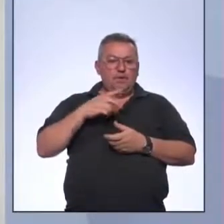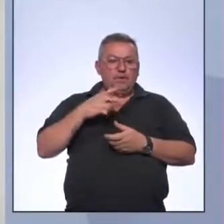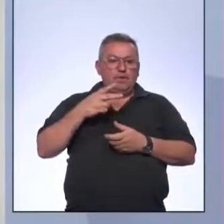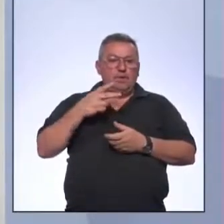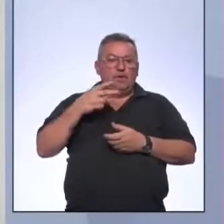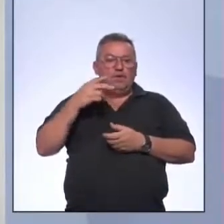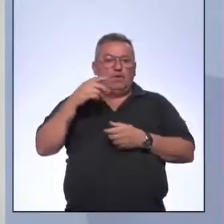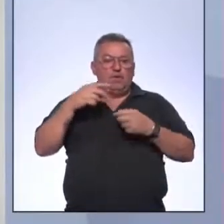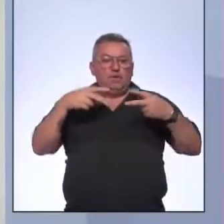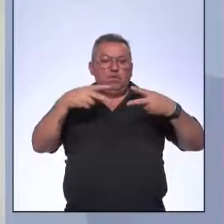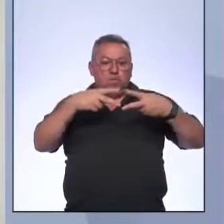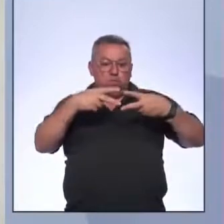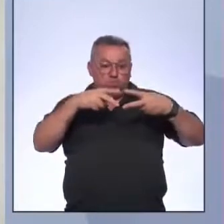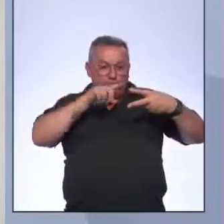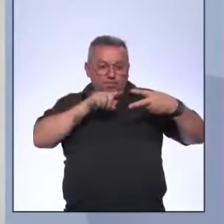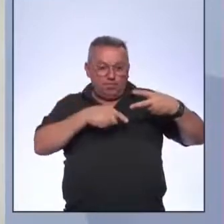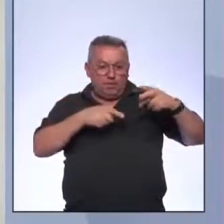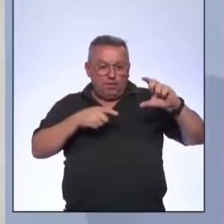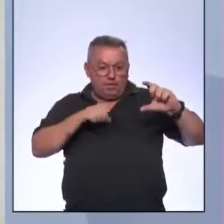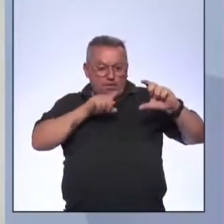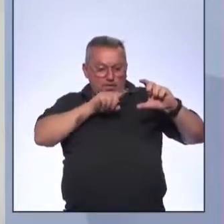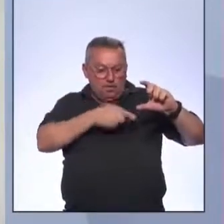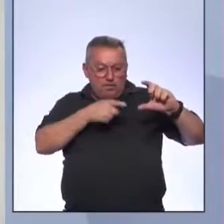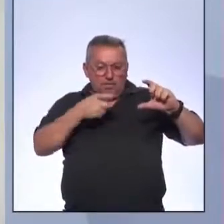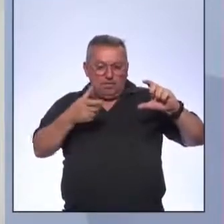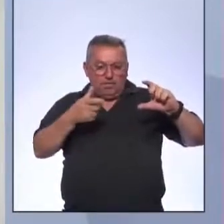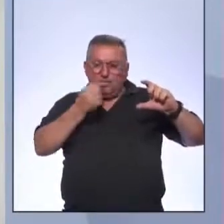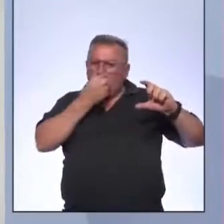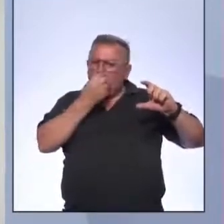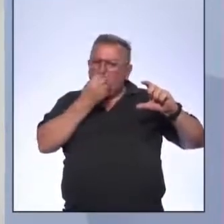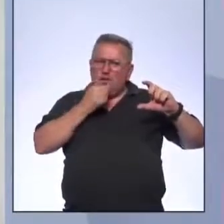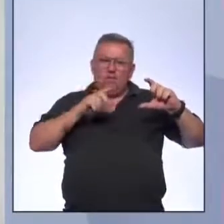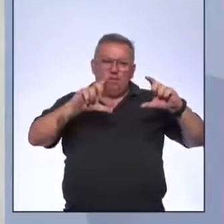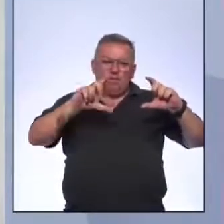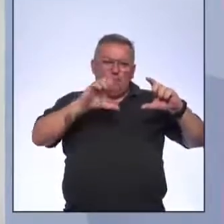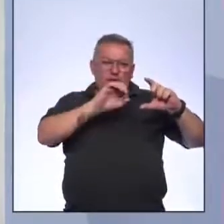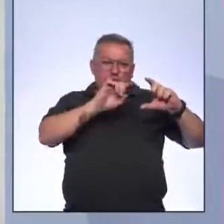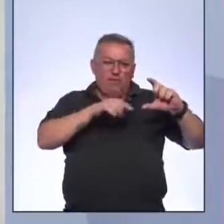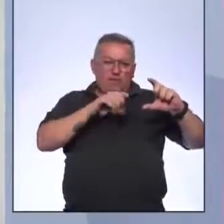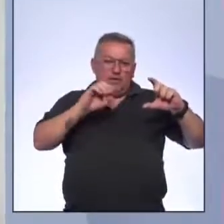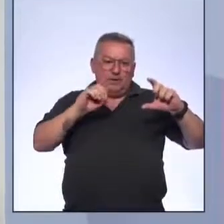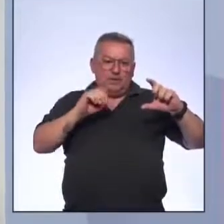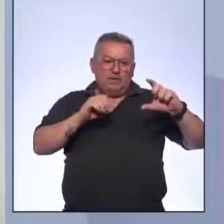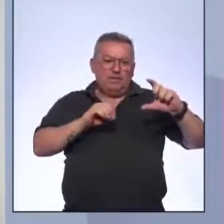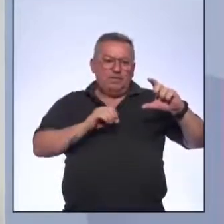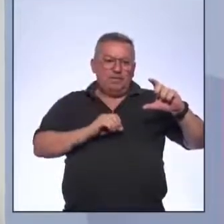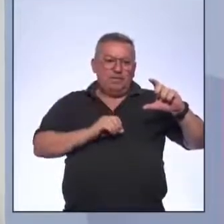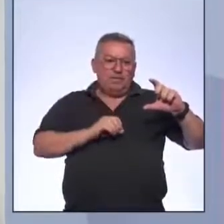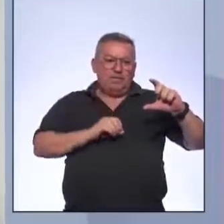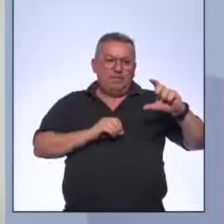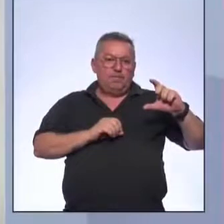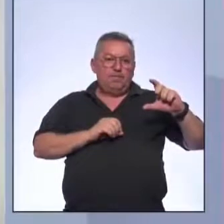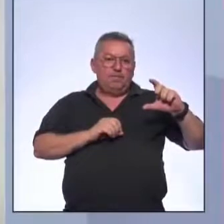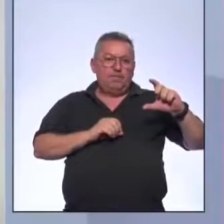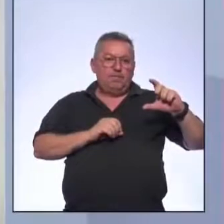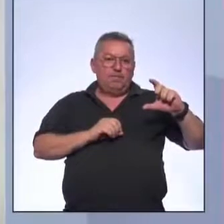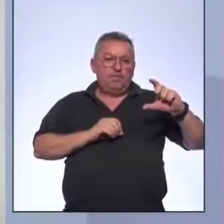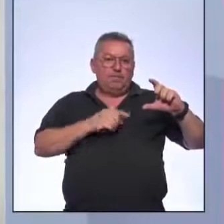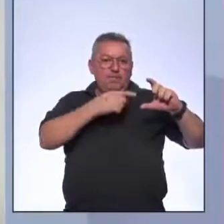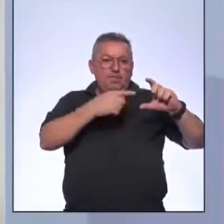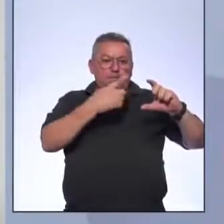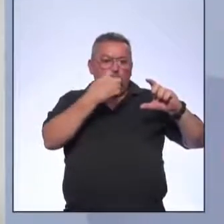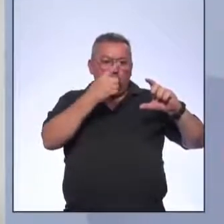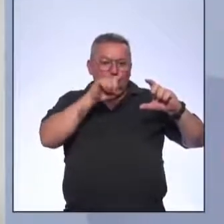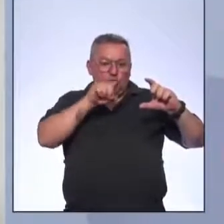um par ordenado que 0 no x 0 no Y em cima eu tenho um par ordenado que é